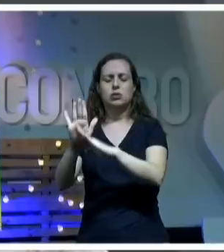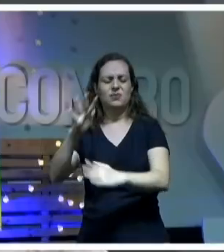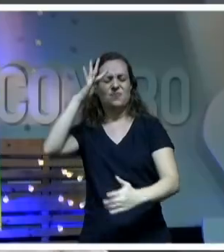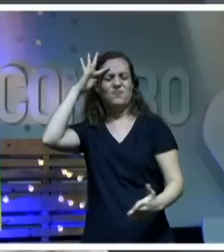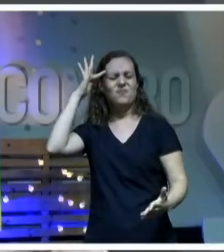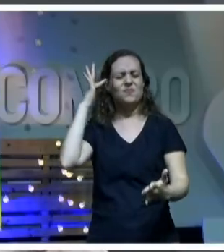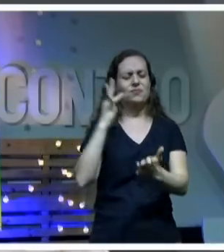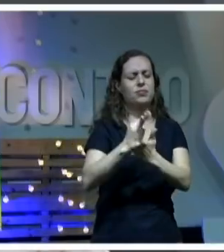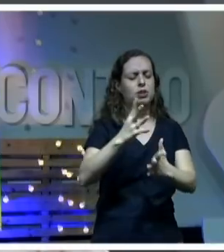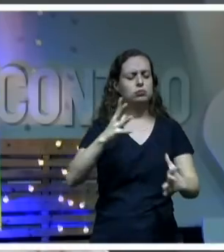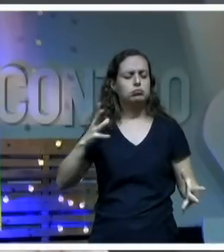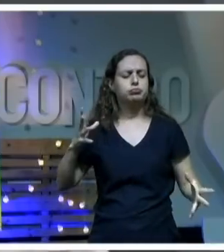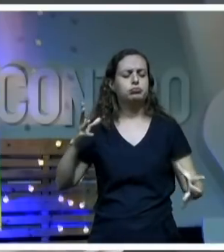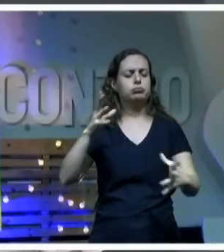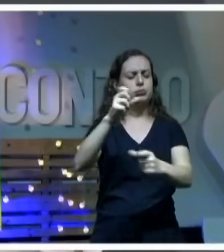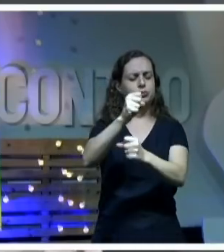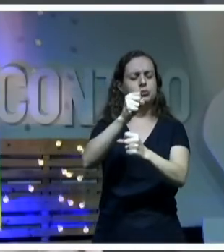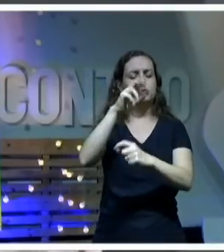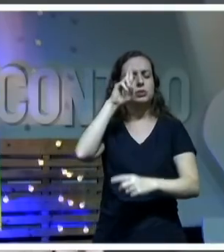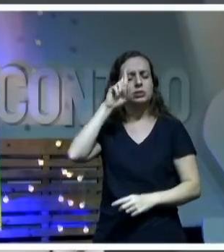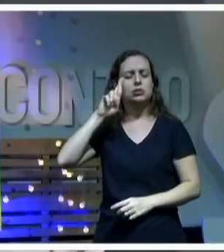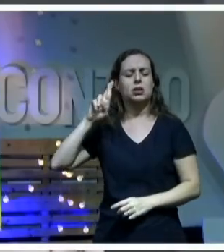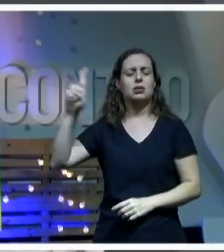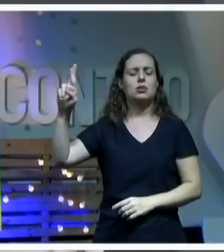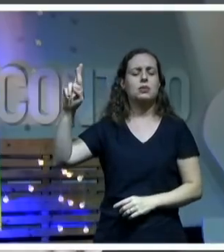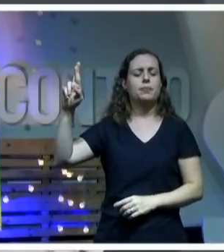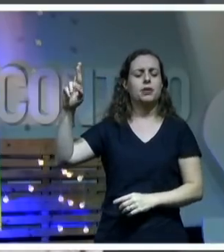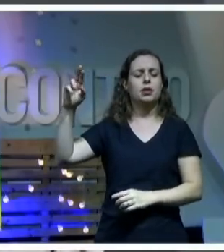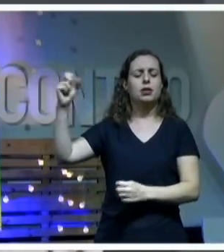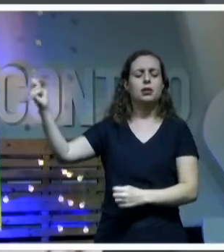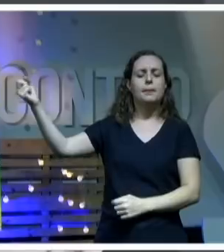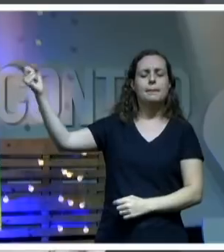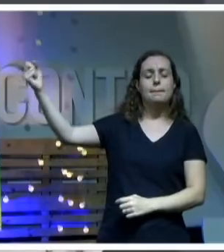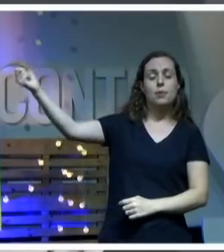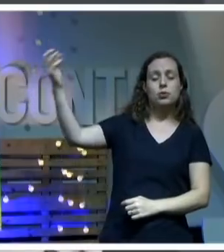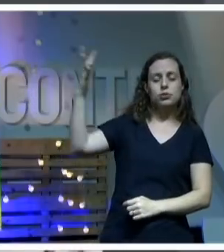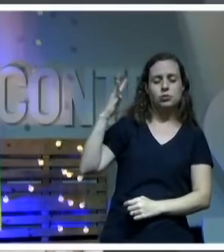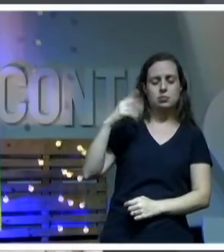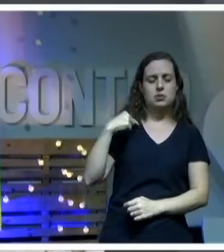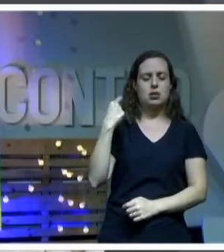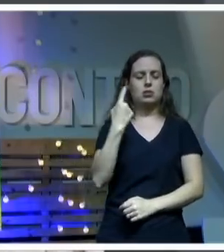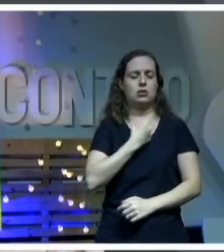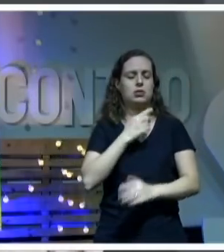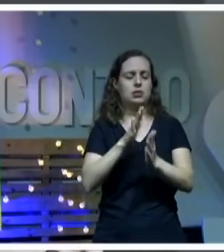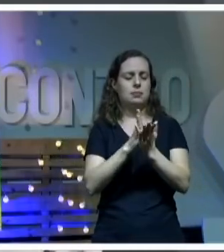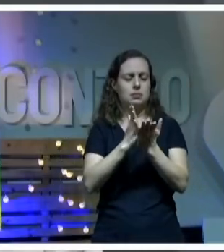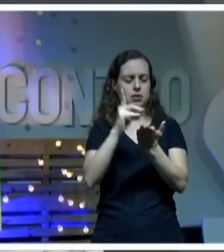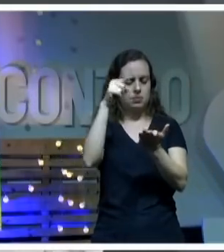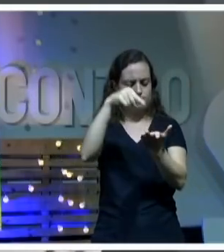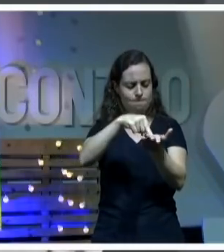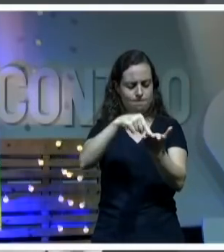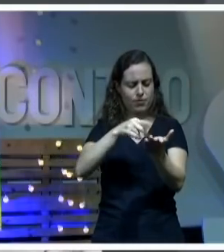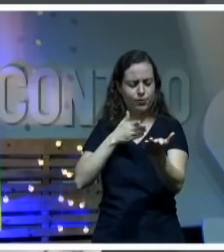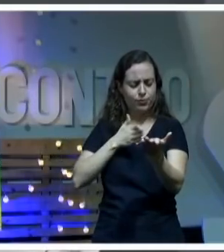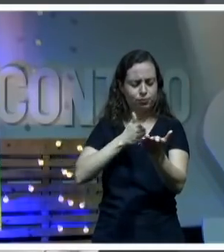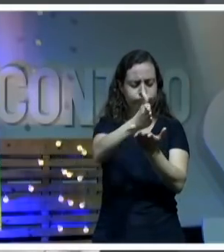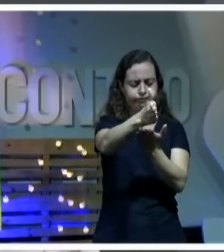e confiança naquilo que o senhor revelou pra nós com que o senhor espera de nós sermos fiéis